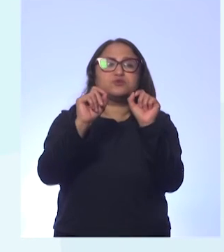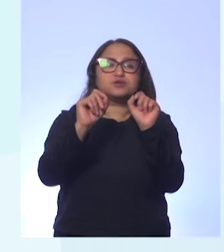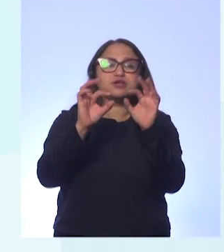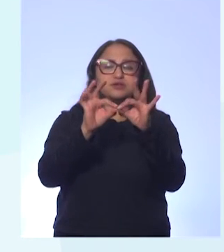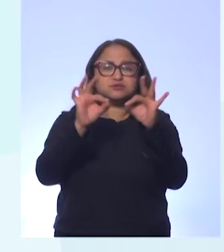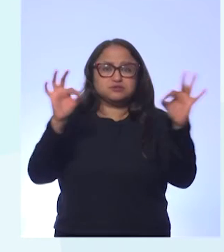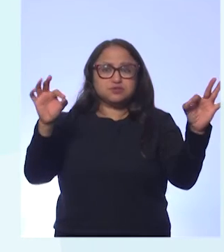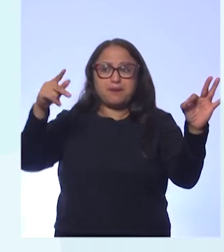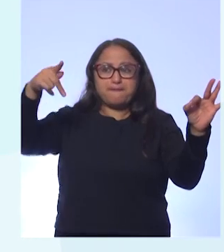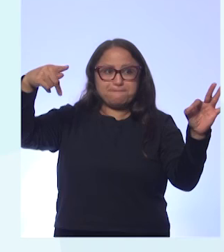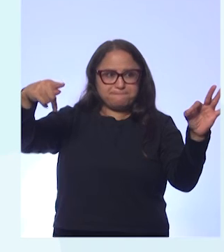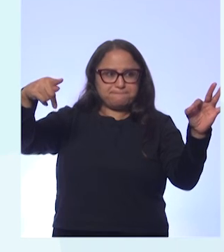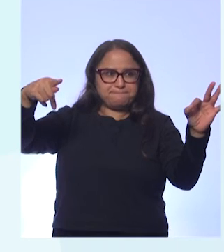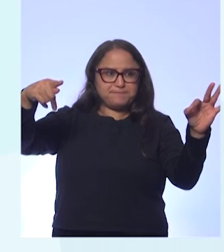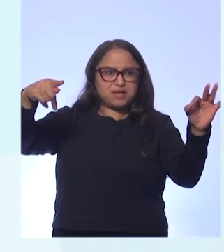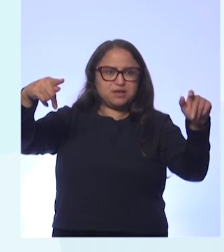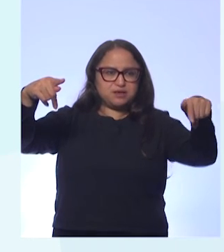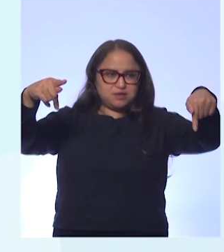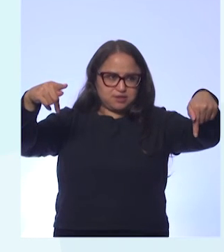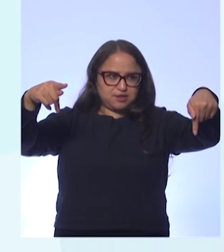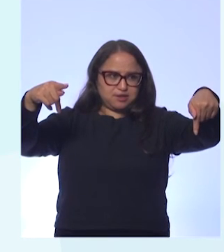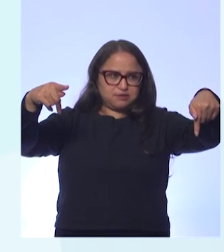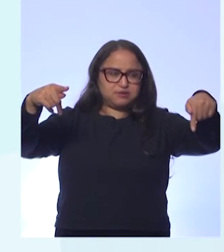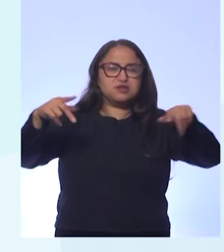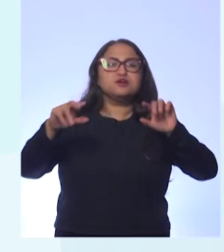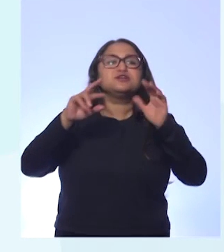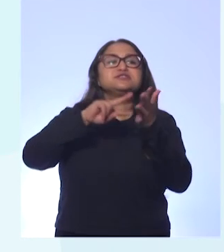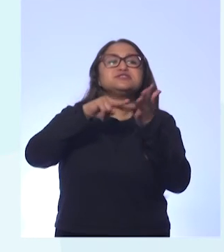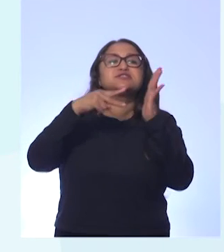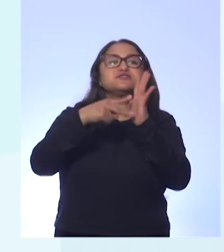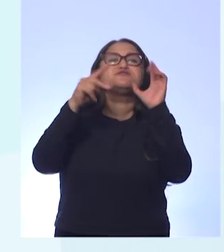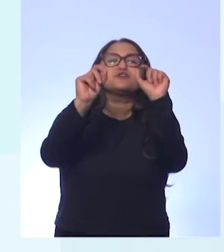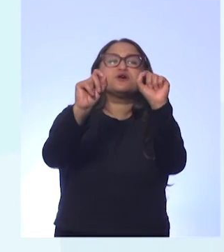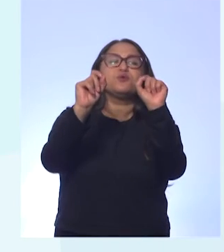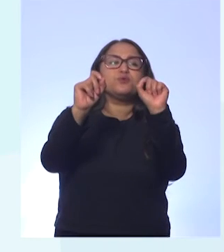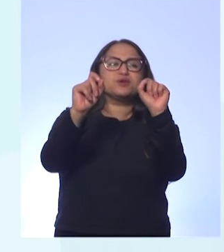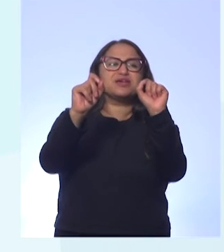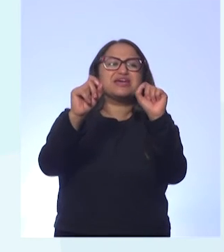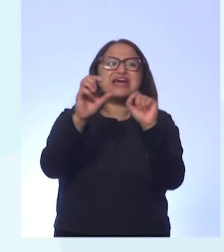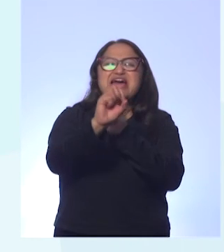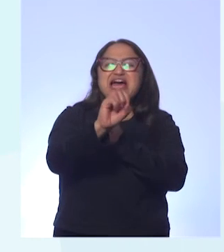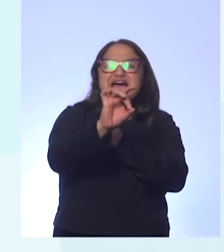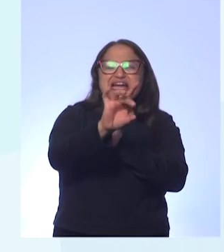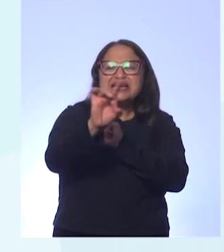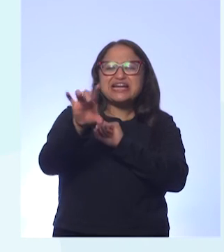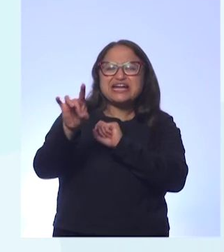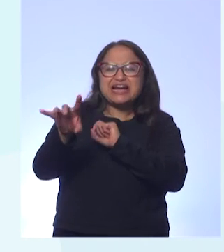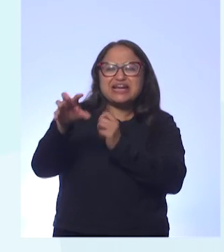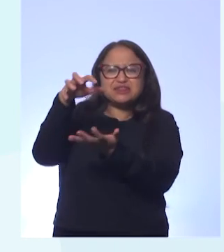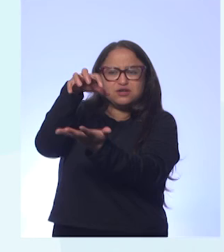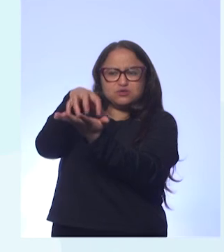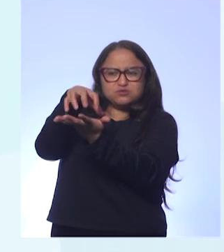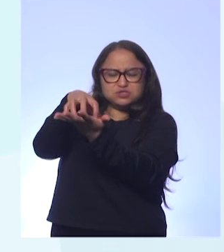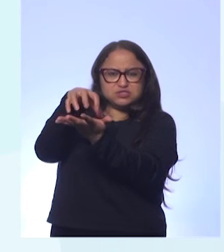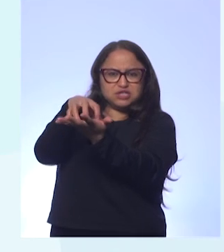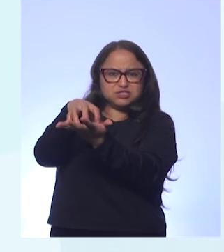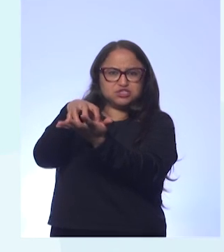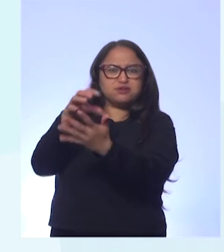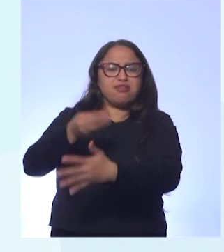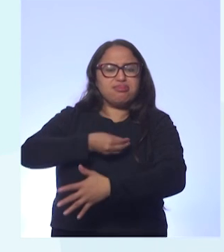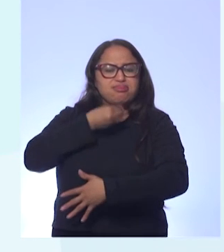que significa? Significa que lá no mapa, cada uma unidade no mapa representa na vida